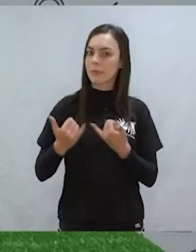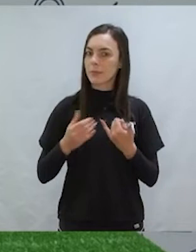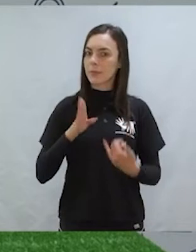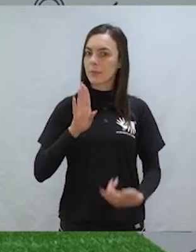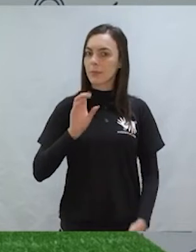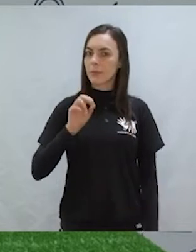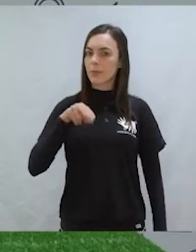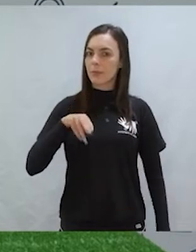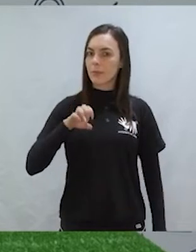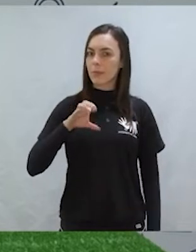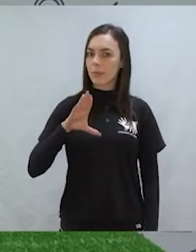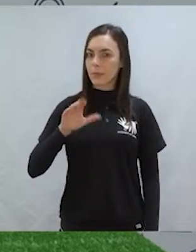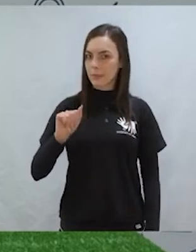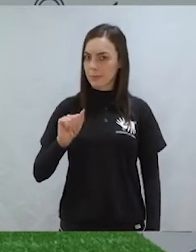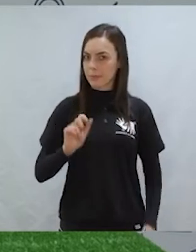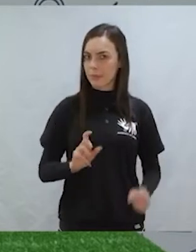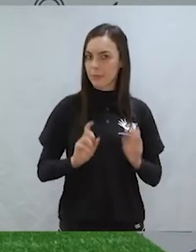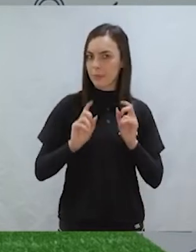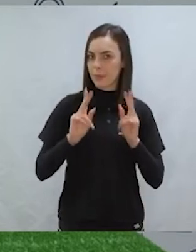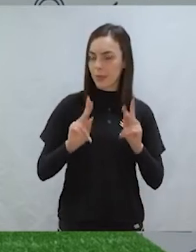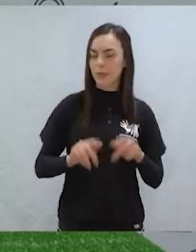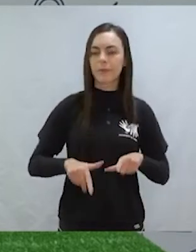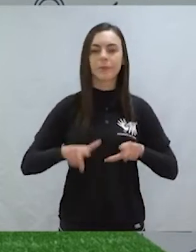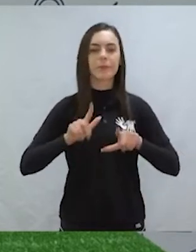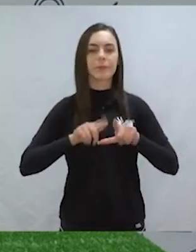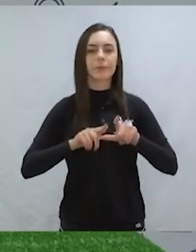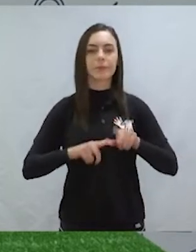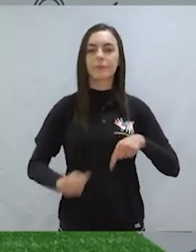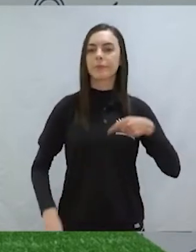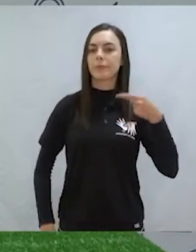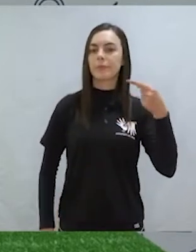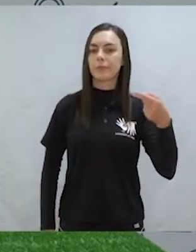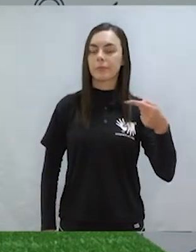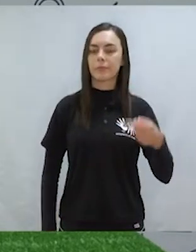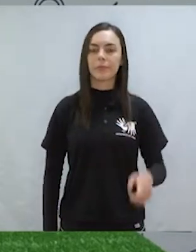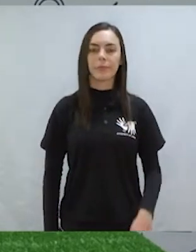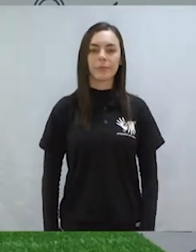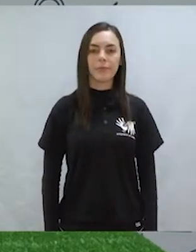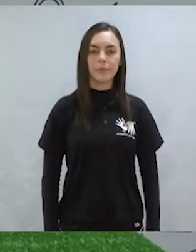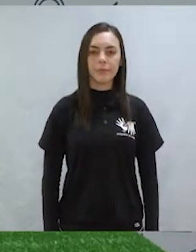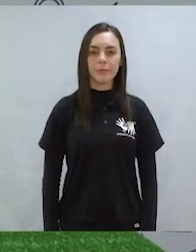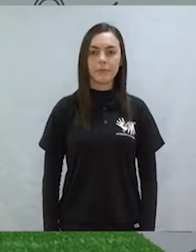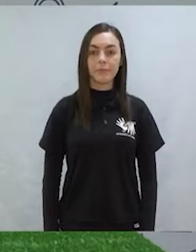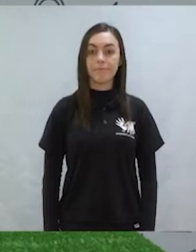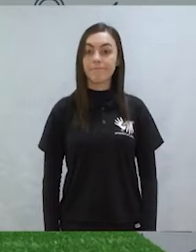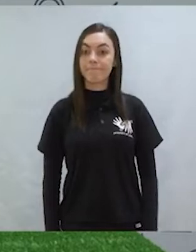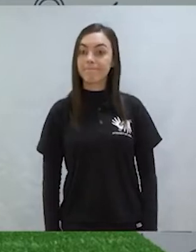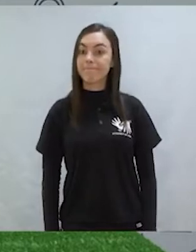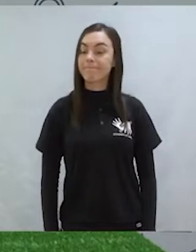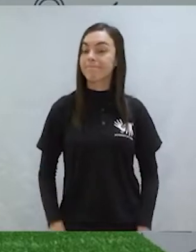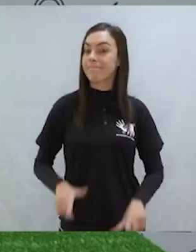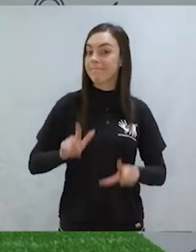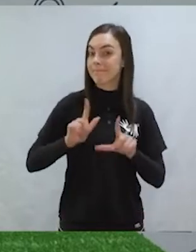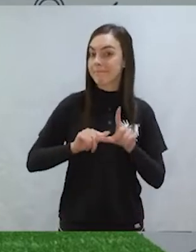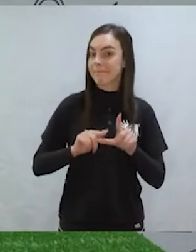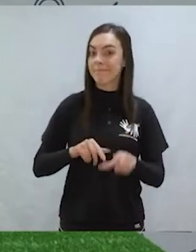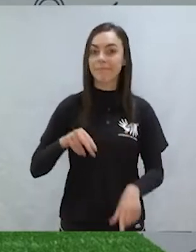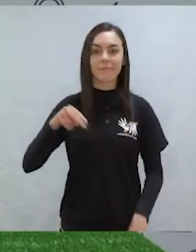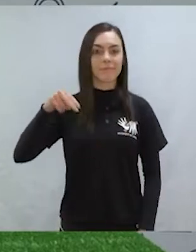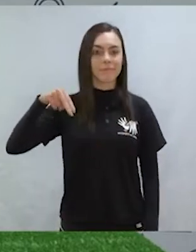boneca. Então, bo. Próxima letra vai ser a letra, olha aqui,